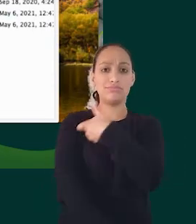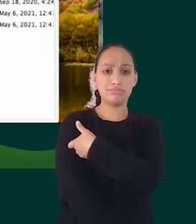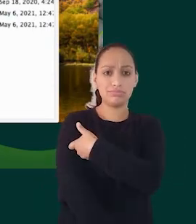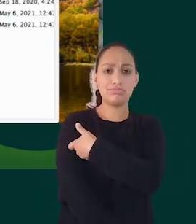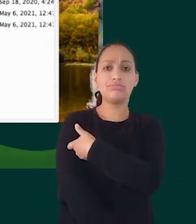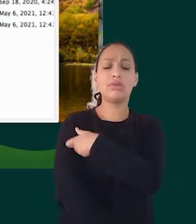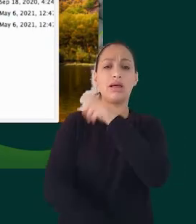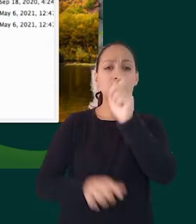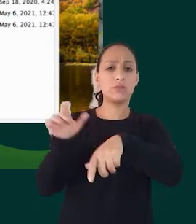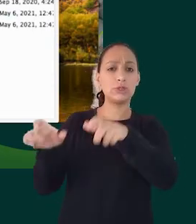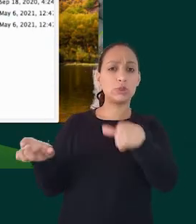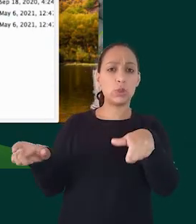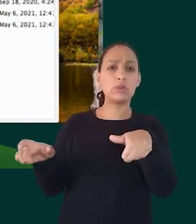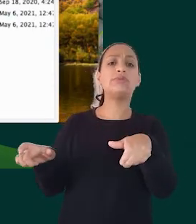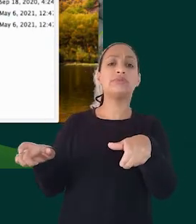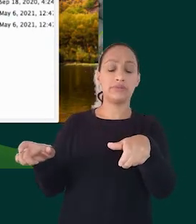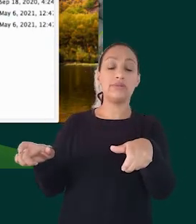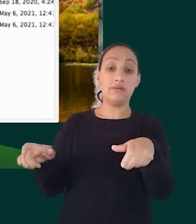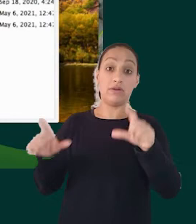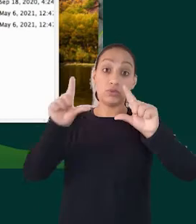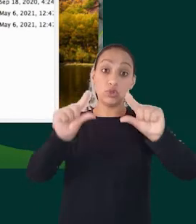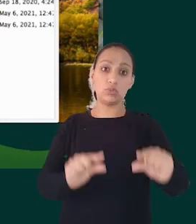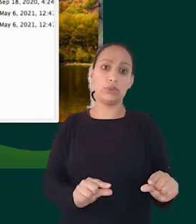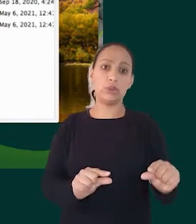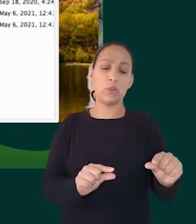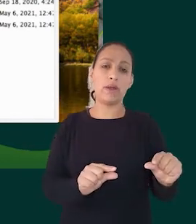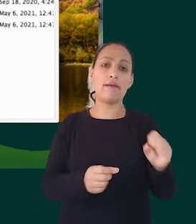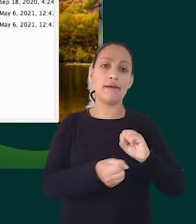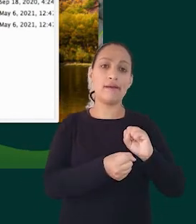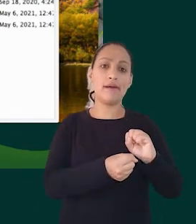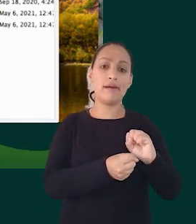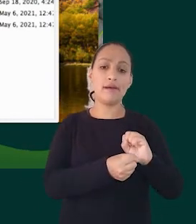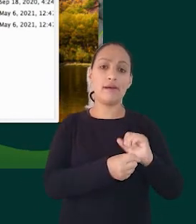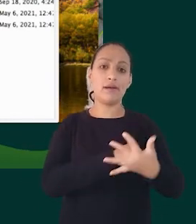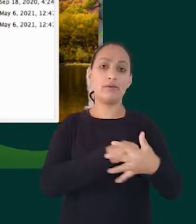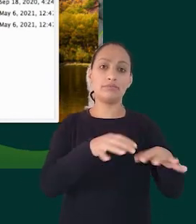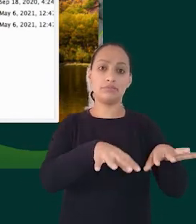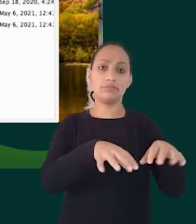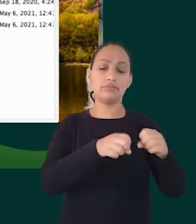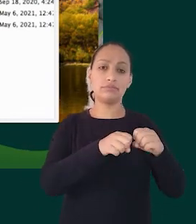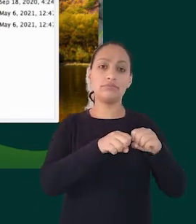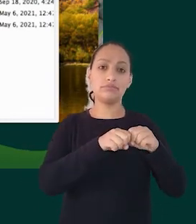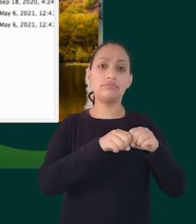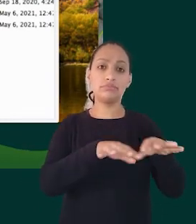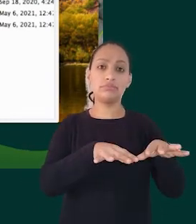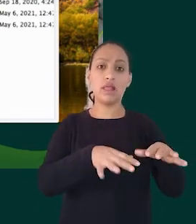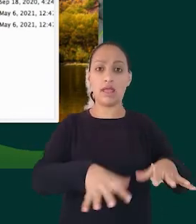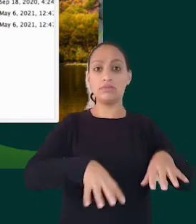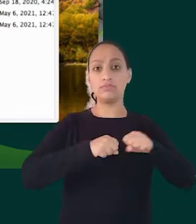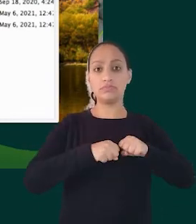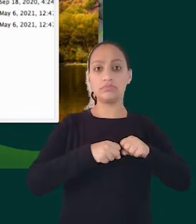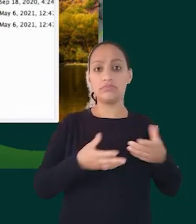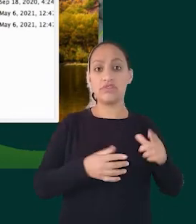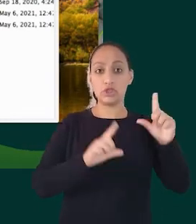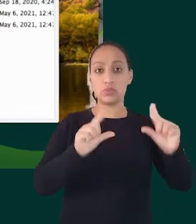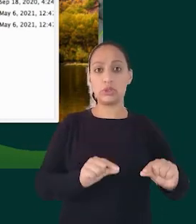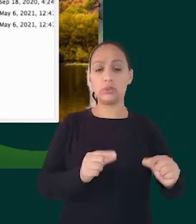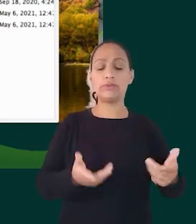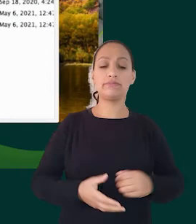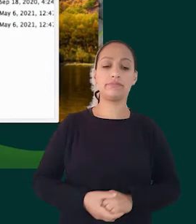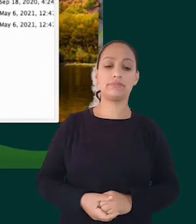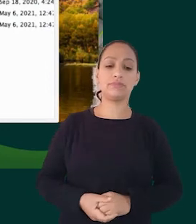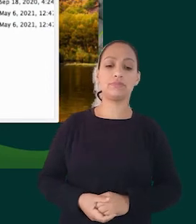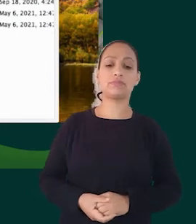vão diminuir. Certo? Ah, obrigado, Helena. Deixa eu buscar ali o André. O André